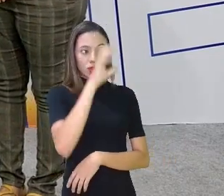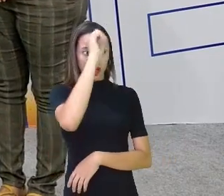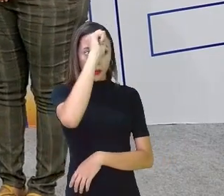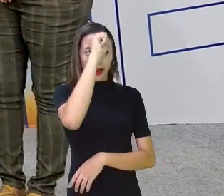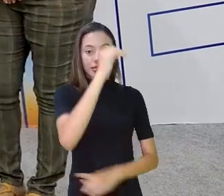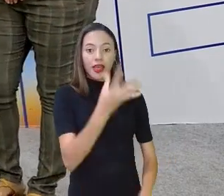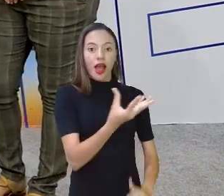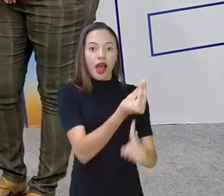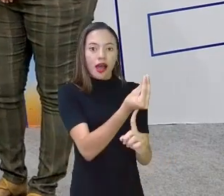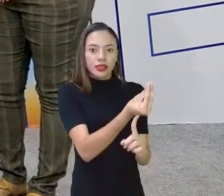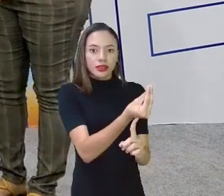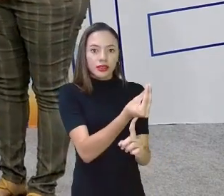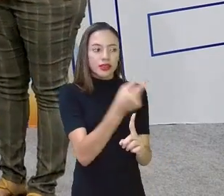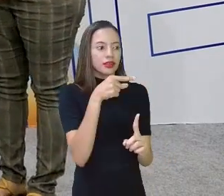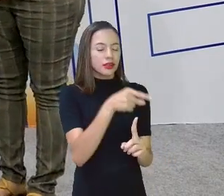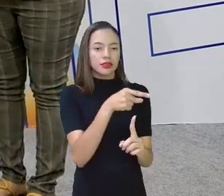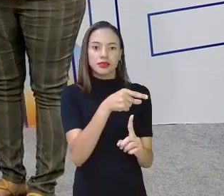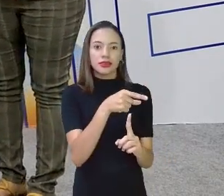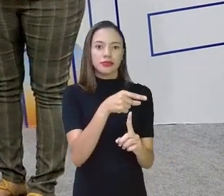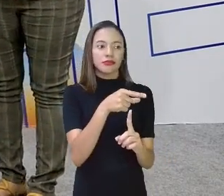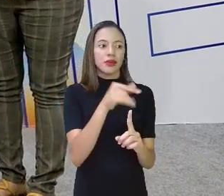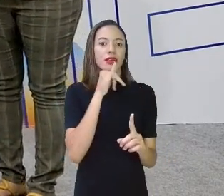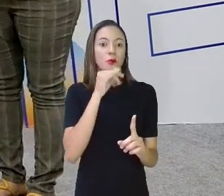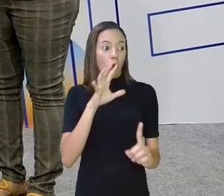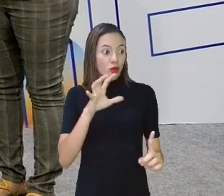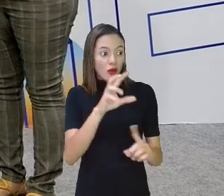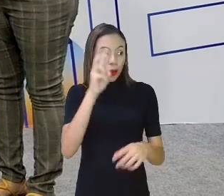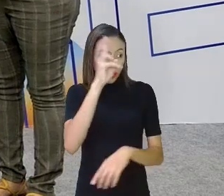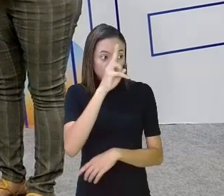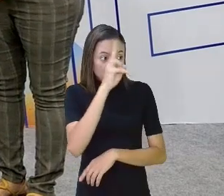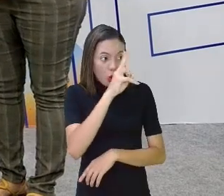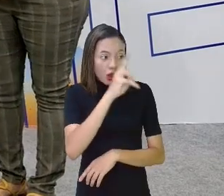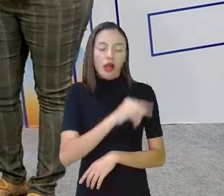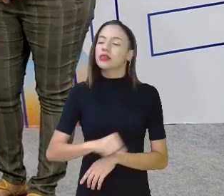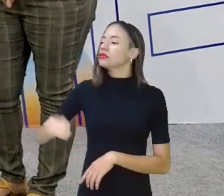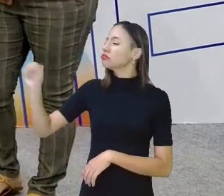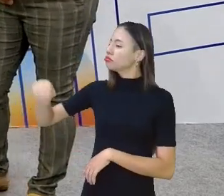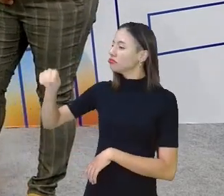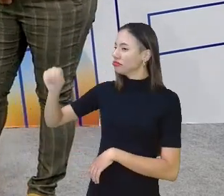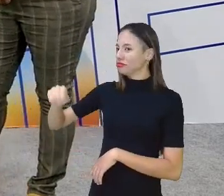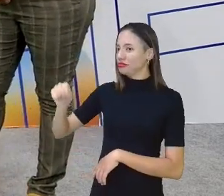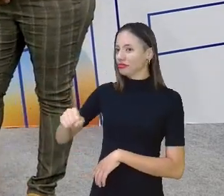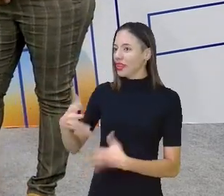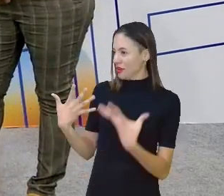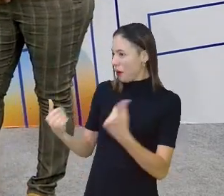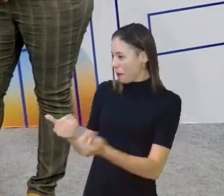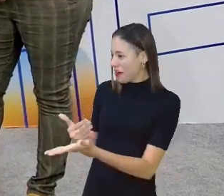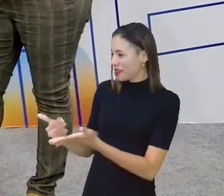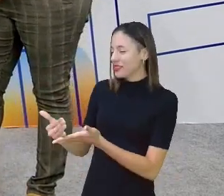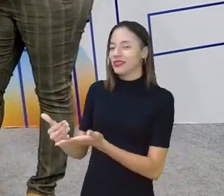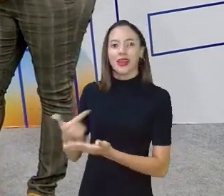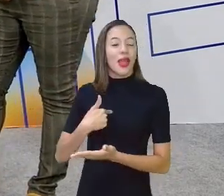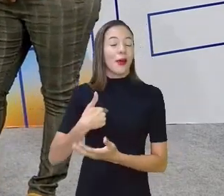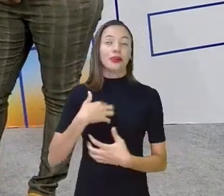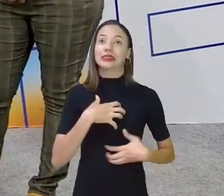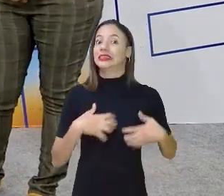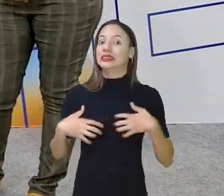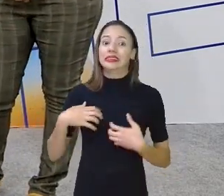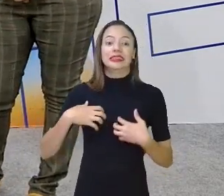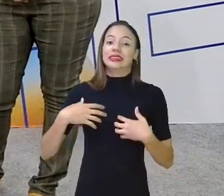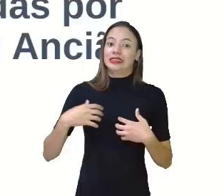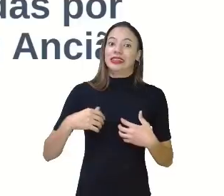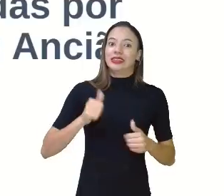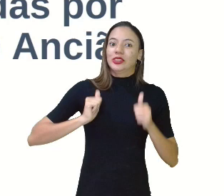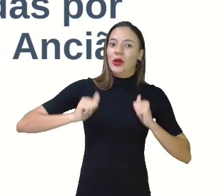arte através de uma história. Sim, através da história. Ai, que bom, então vamos começar. Tô louca.